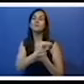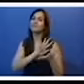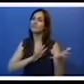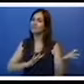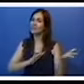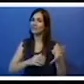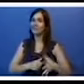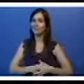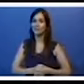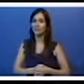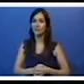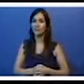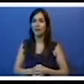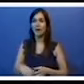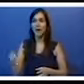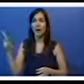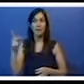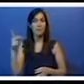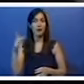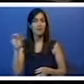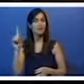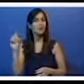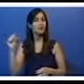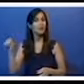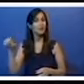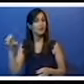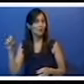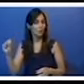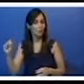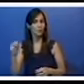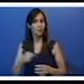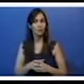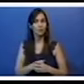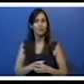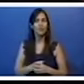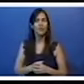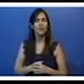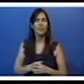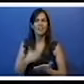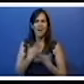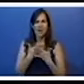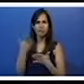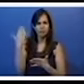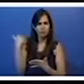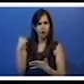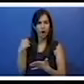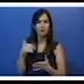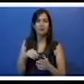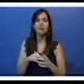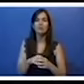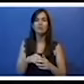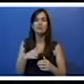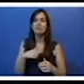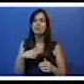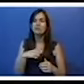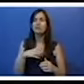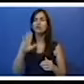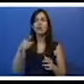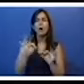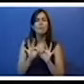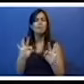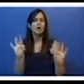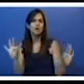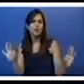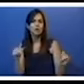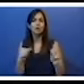atividade página 198 nos itens anteriores você estabeleceu relações de medida